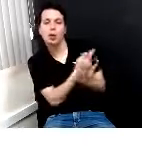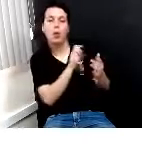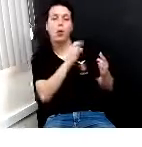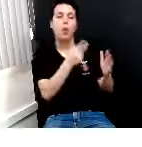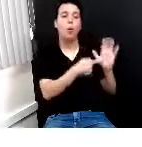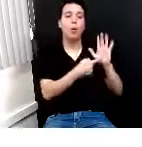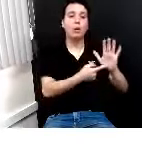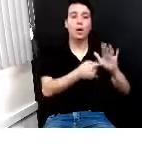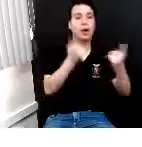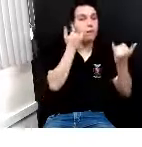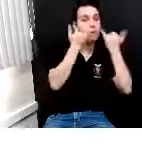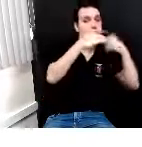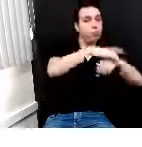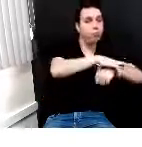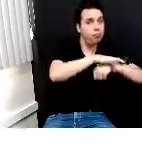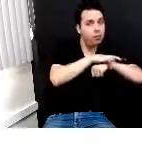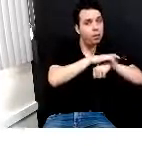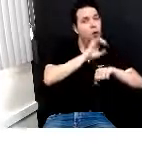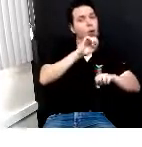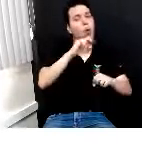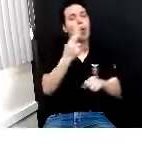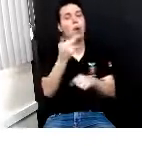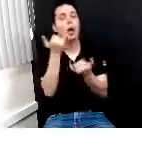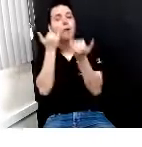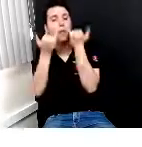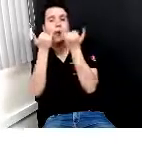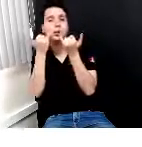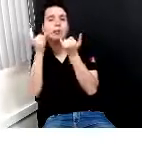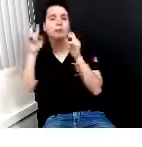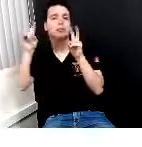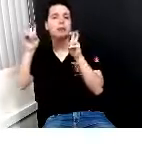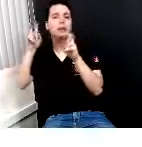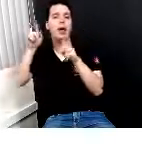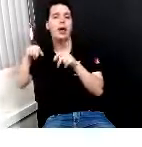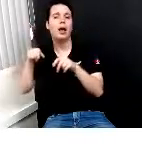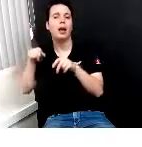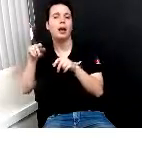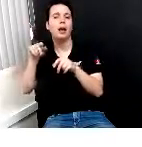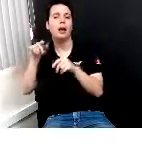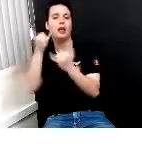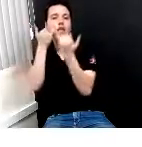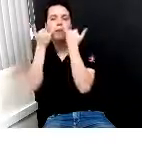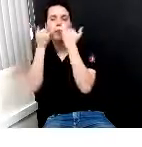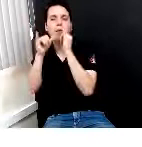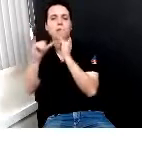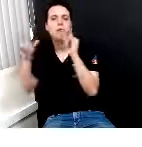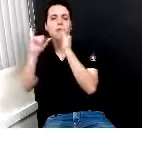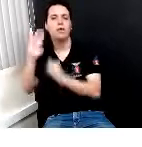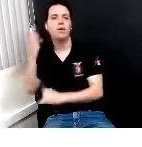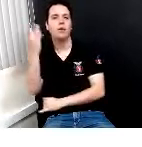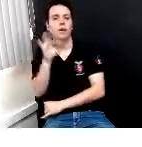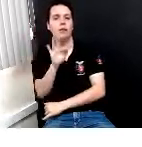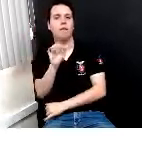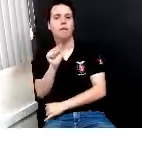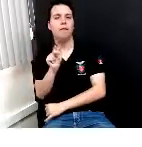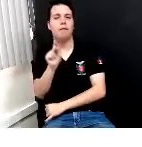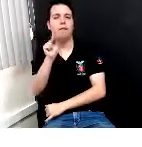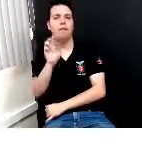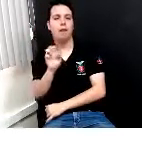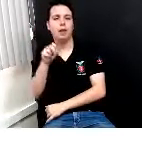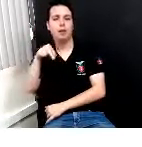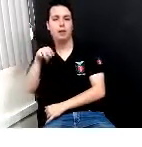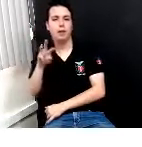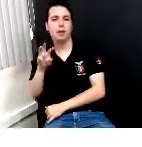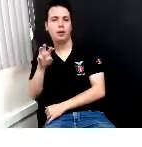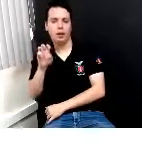de uma informação que, popularmente, a gente pode conhecer como uma fake news, né? Porque a estratégia pedagógica, ela vai depender